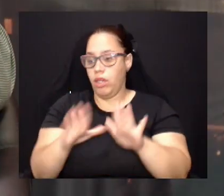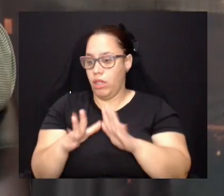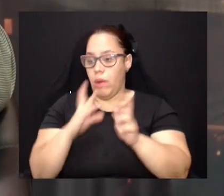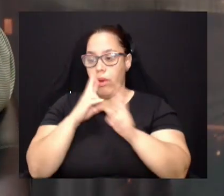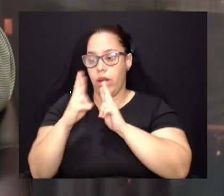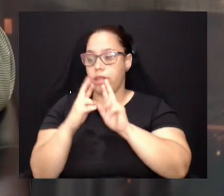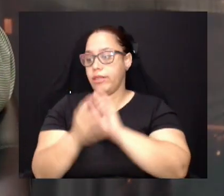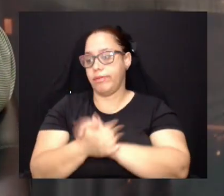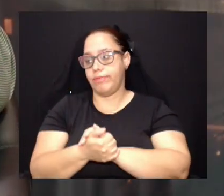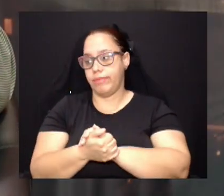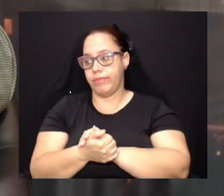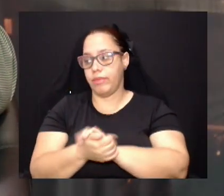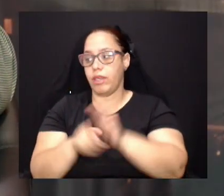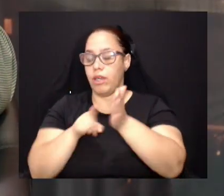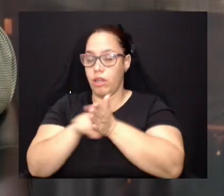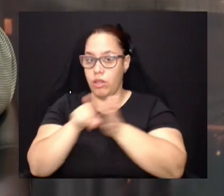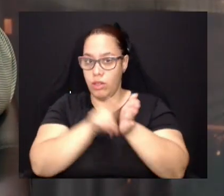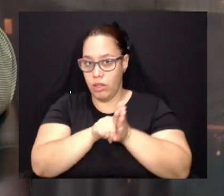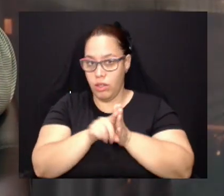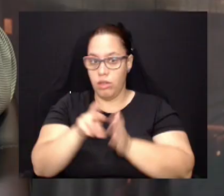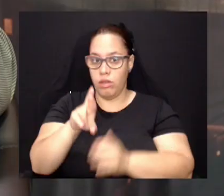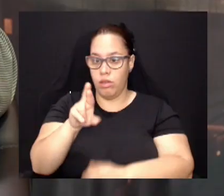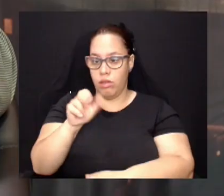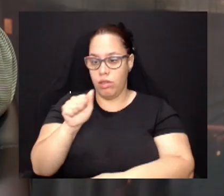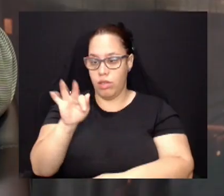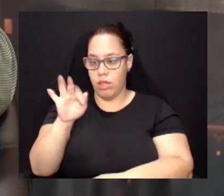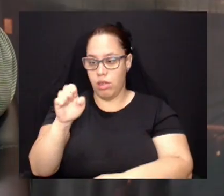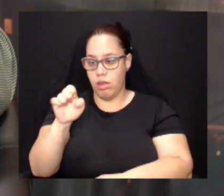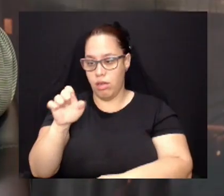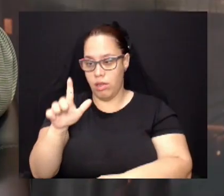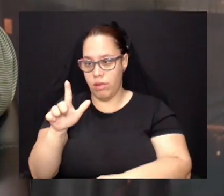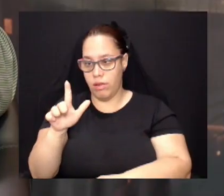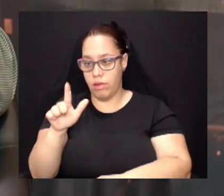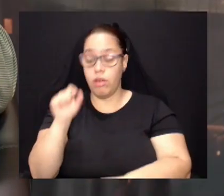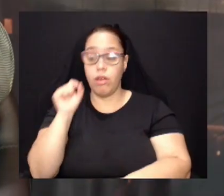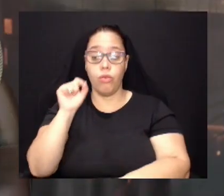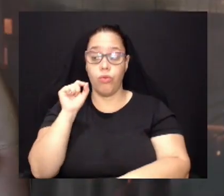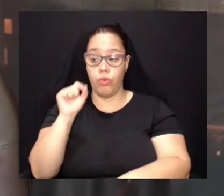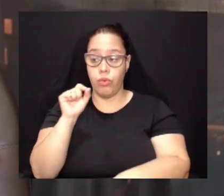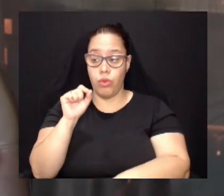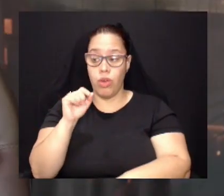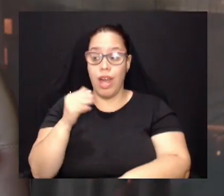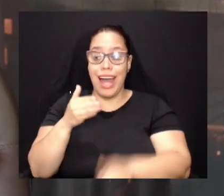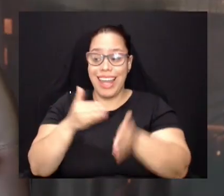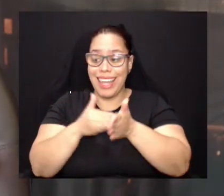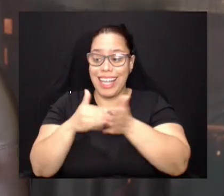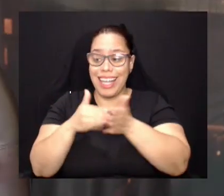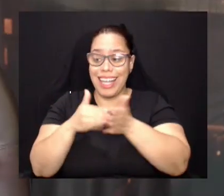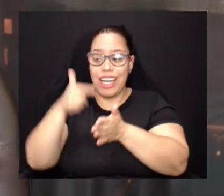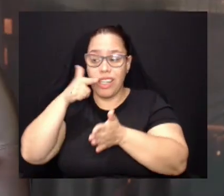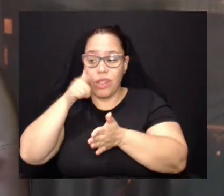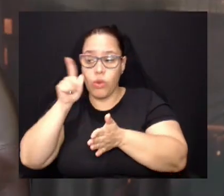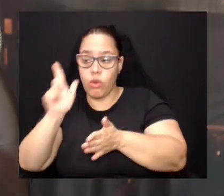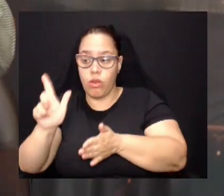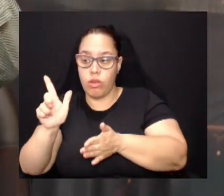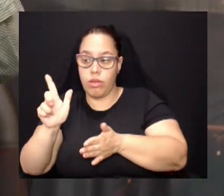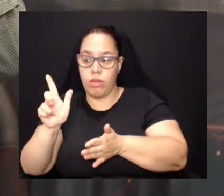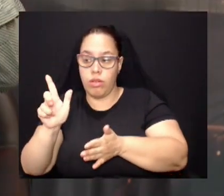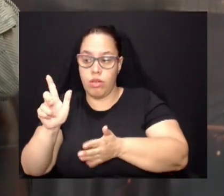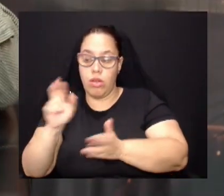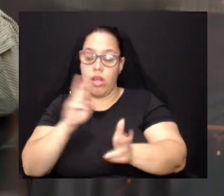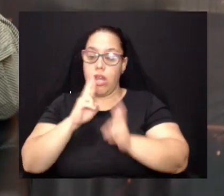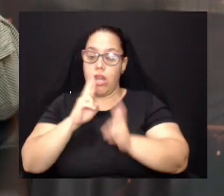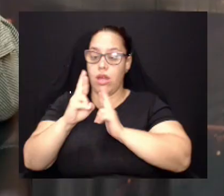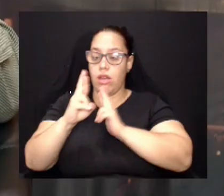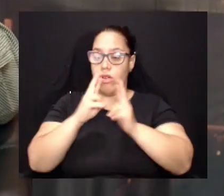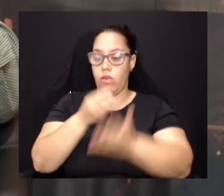essa pergunta do Rafael coloca esse ponto. Até que ponto eu consigo estar nesta relação e ter a